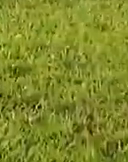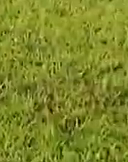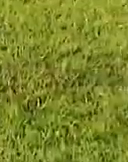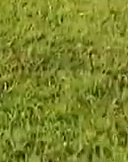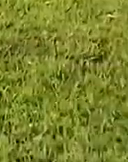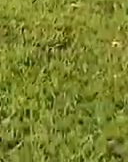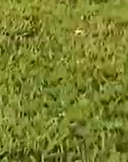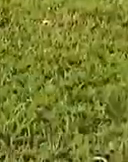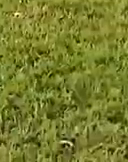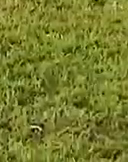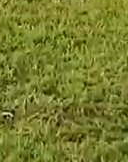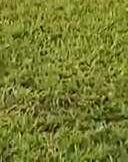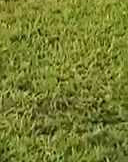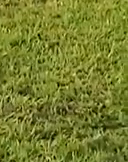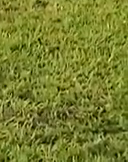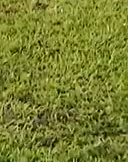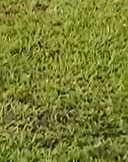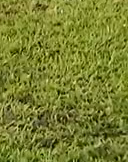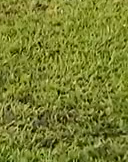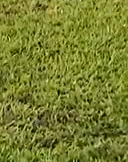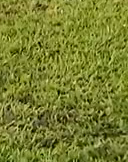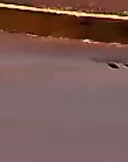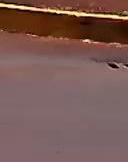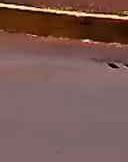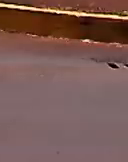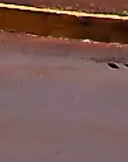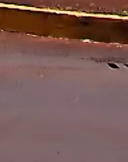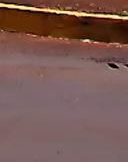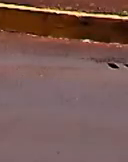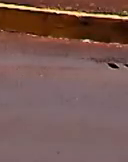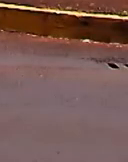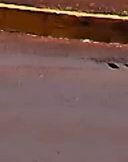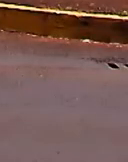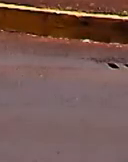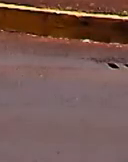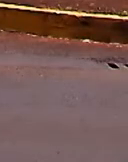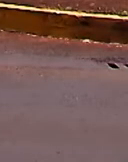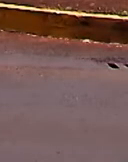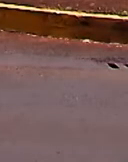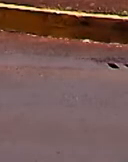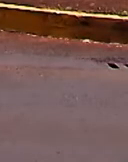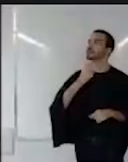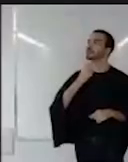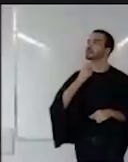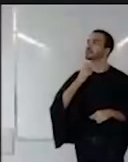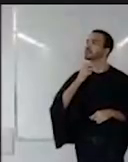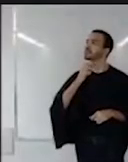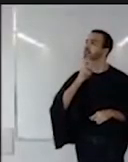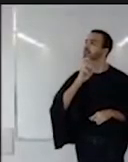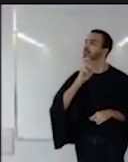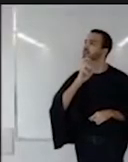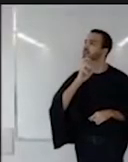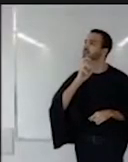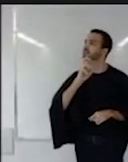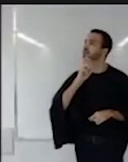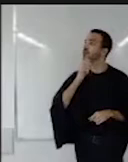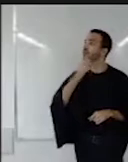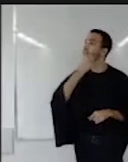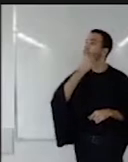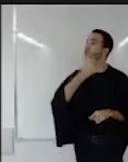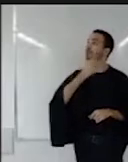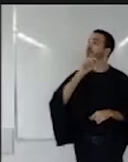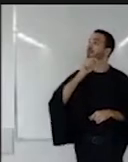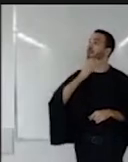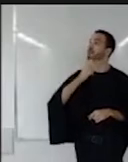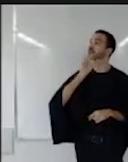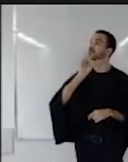STJ, a defesa da mulher alegou que a conversa era privada e não haveria dolo para tipificar a conduta. O ministro Sebastião Reis Júnior,